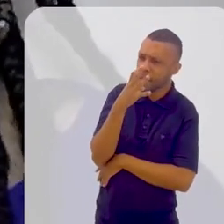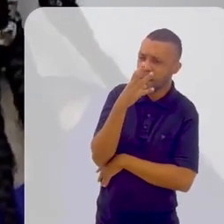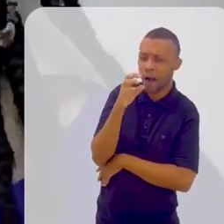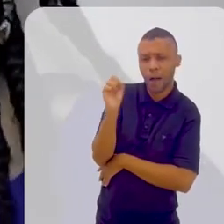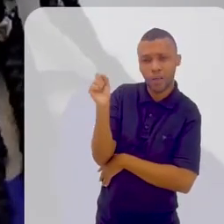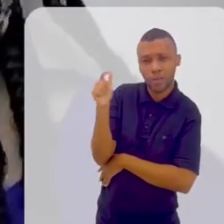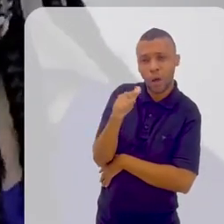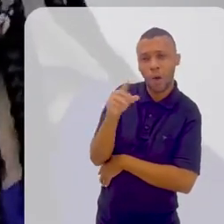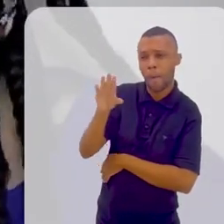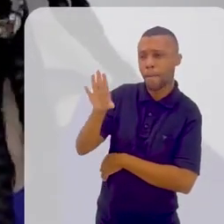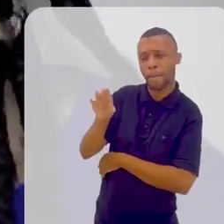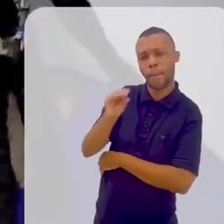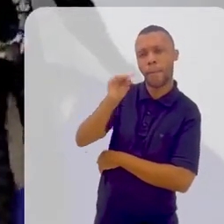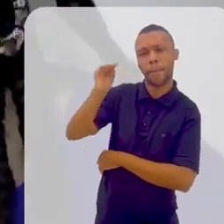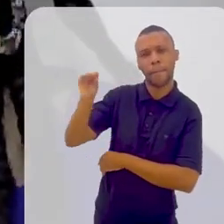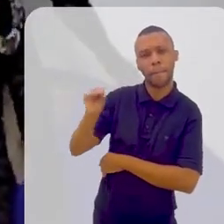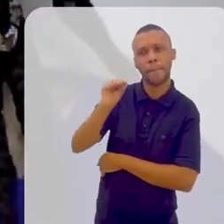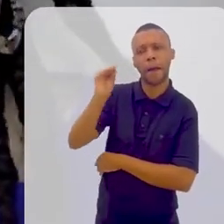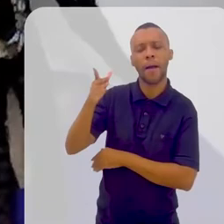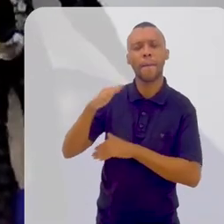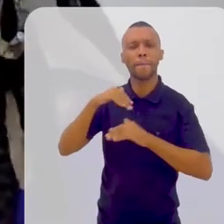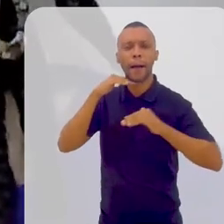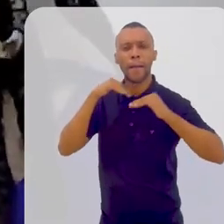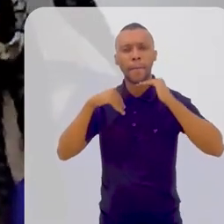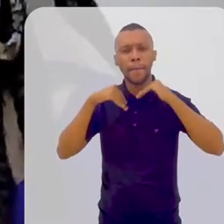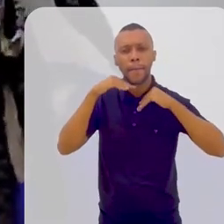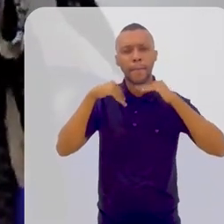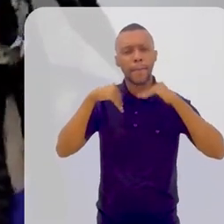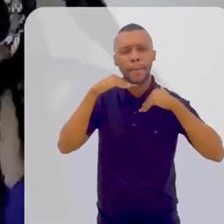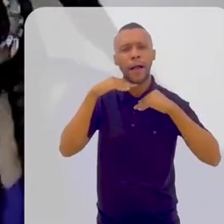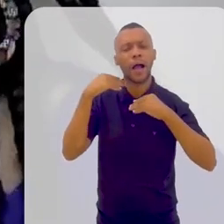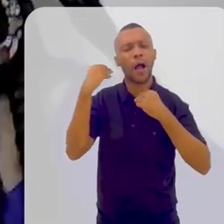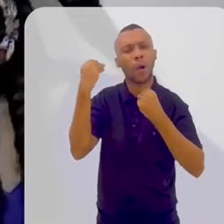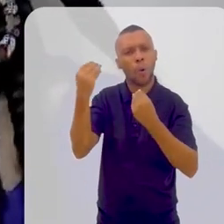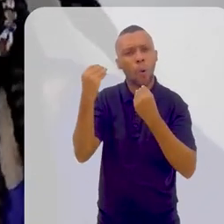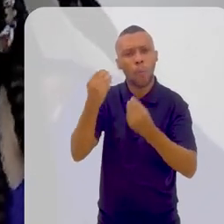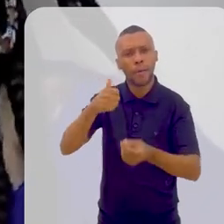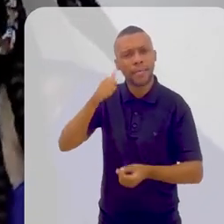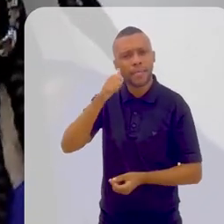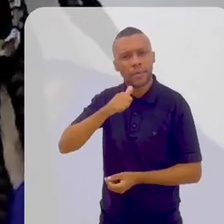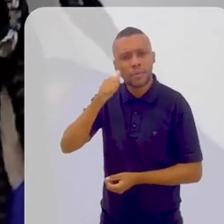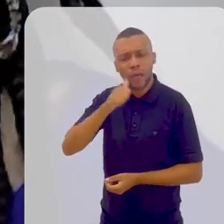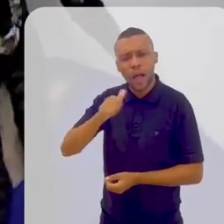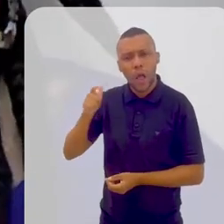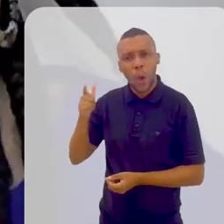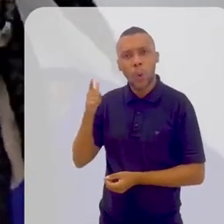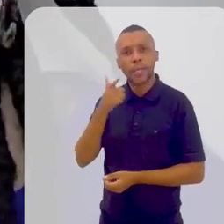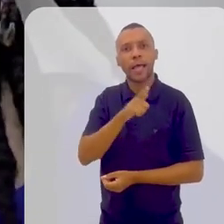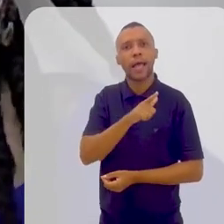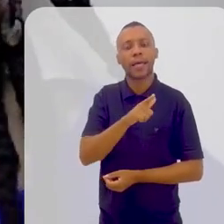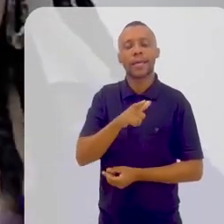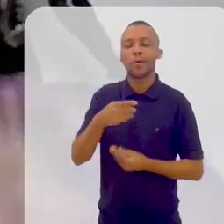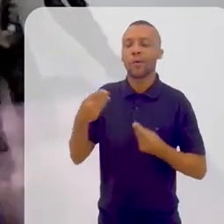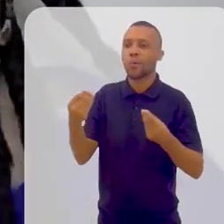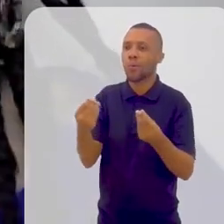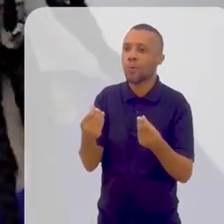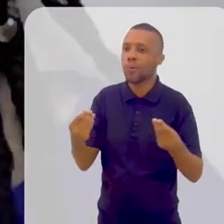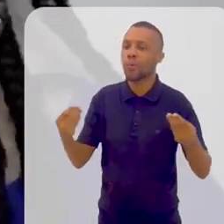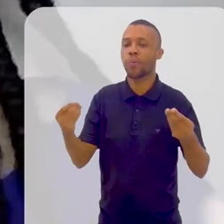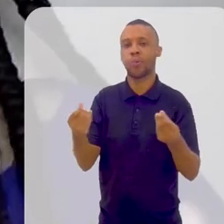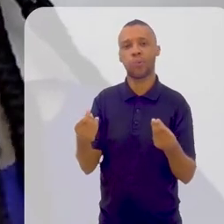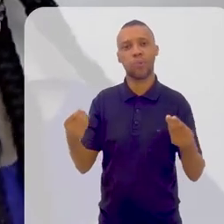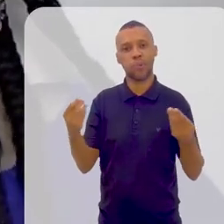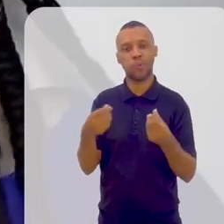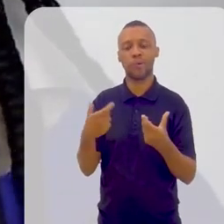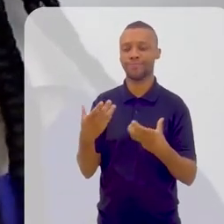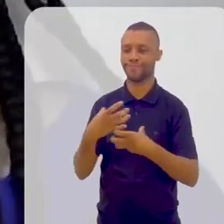vendo a Sol falando ou batendo um papo, falo assim: gente, como essa mulher consegue me preencher,